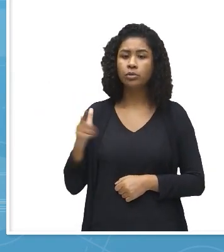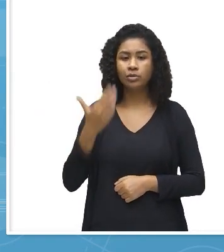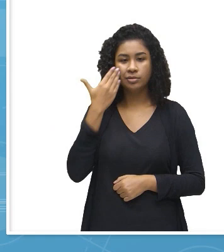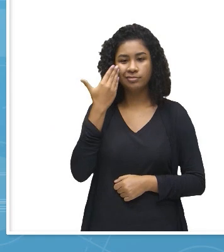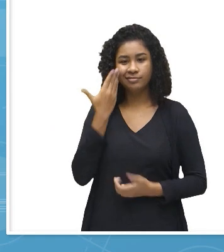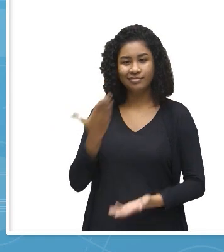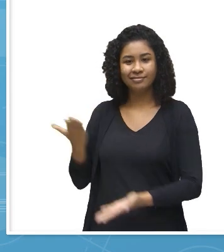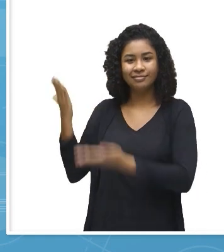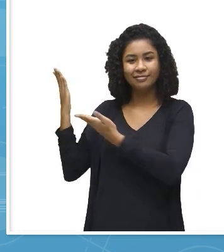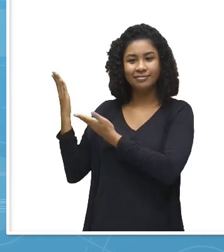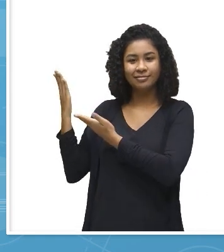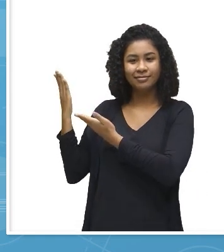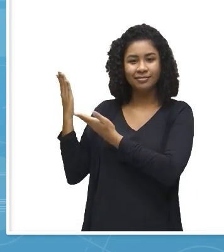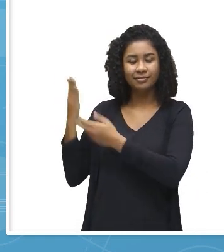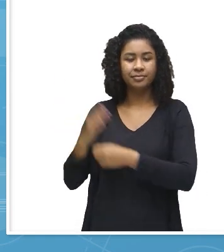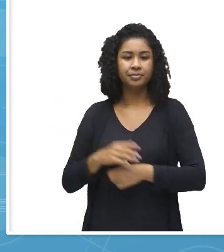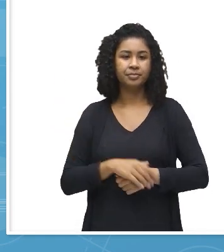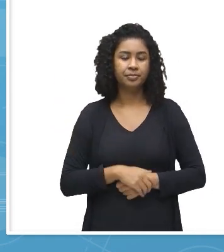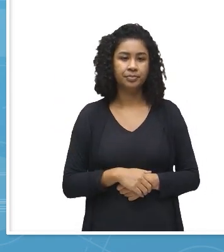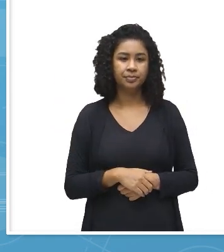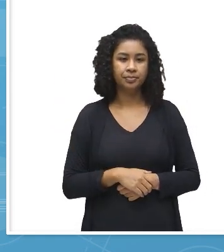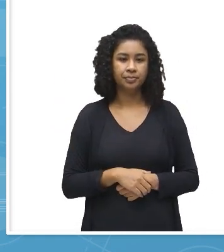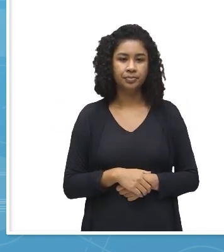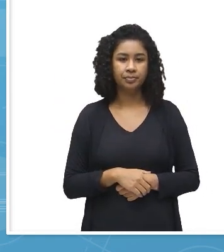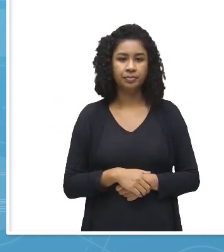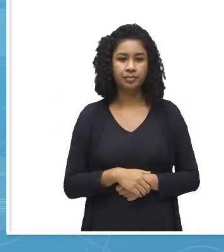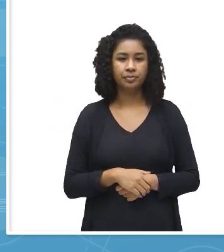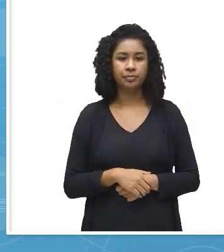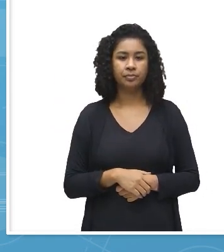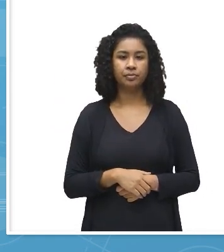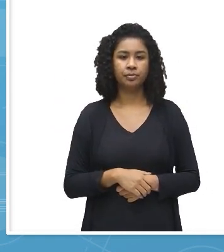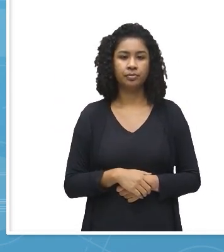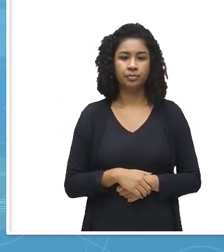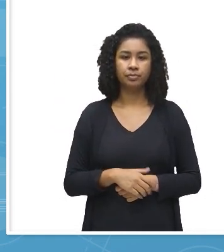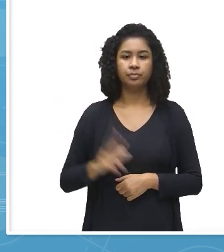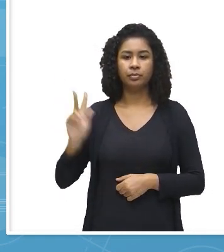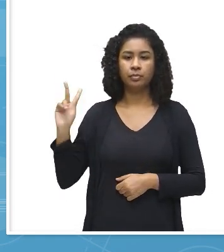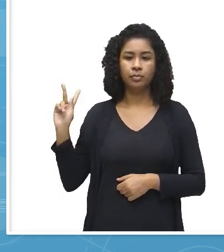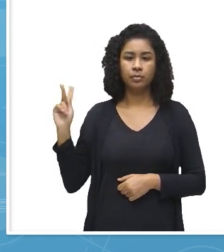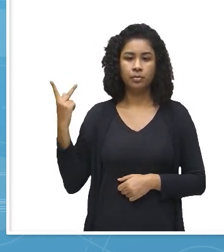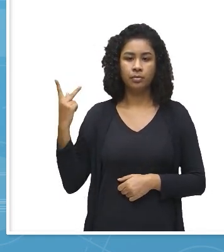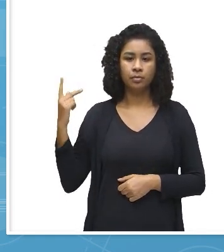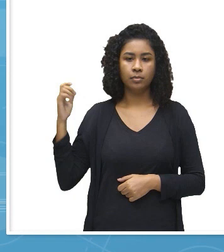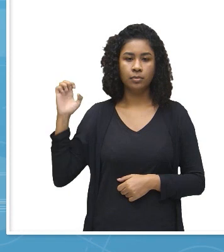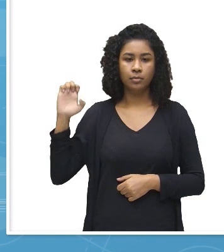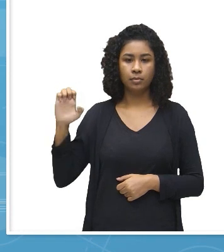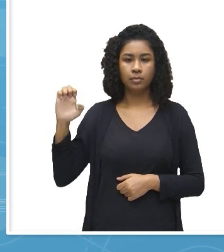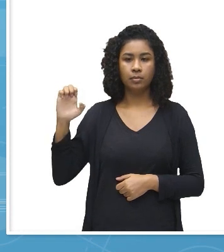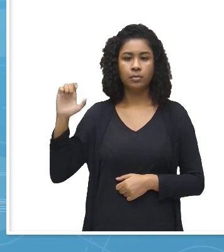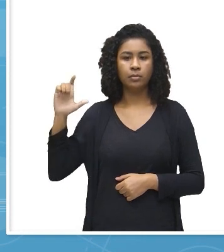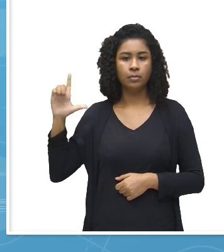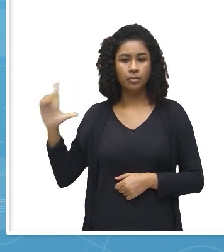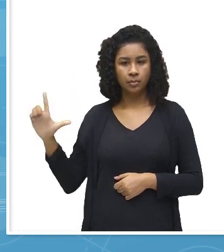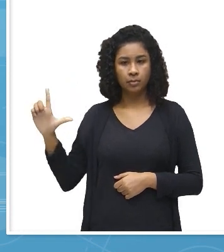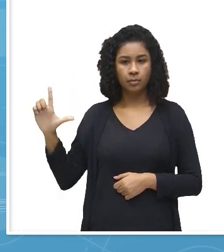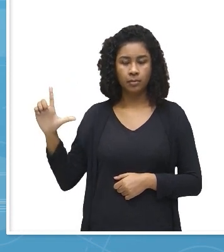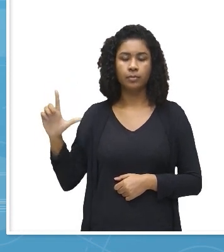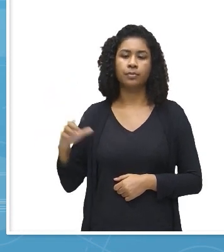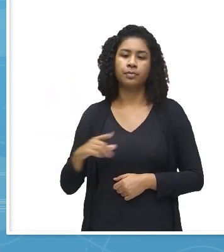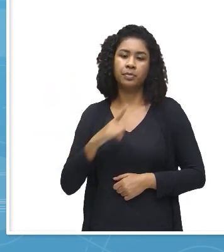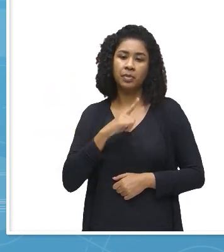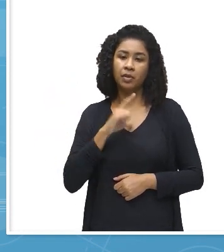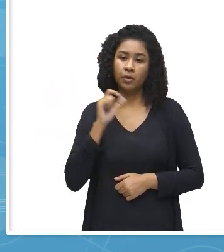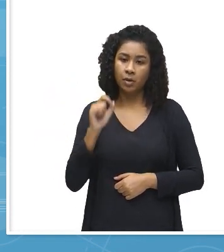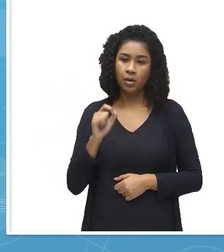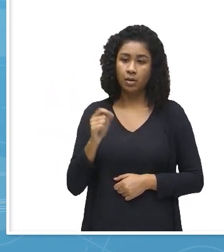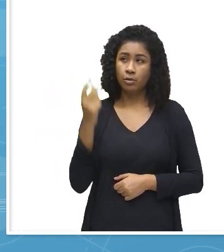conhecer. Entre eles aí está Hel, que era filha de Loki. Hel,